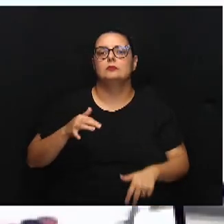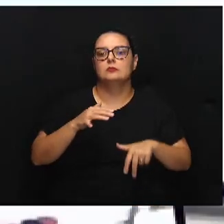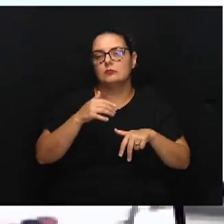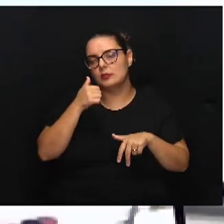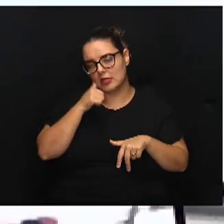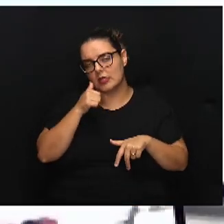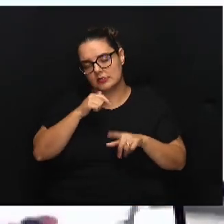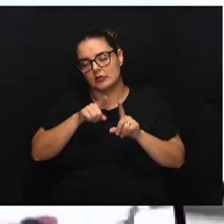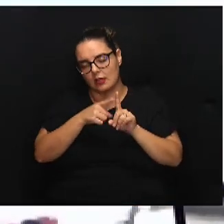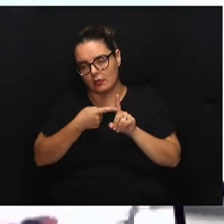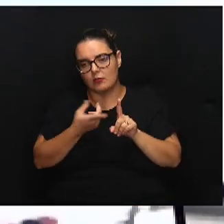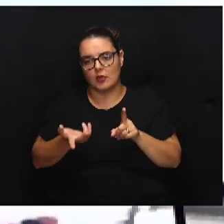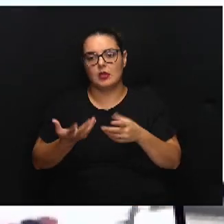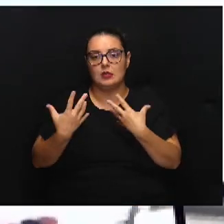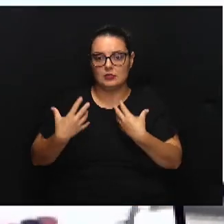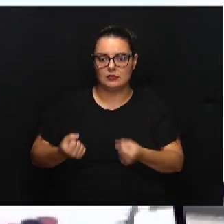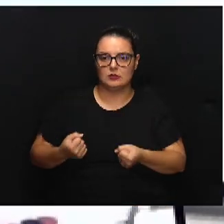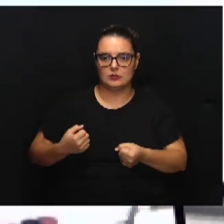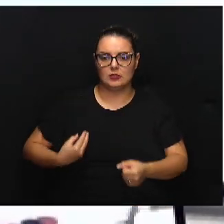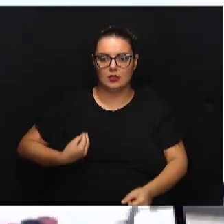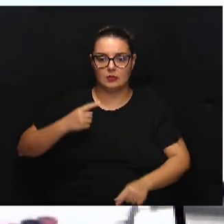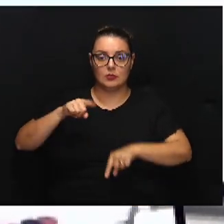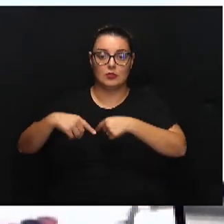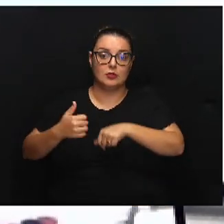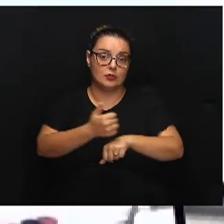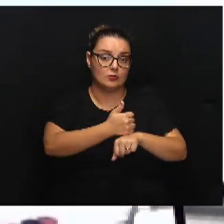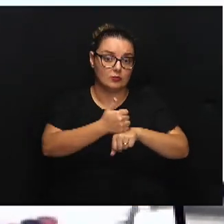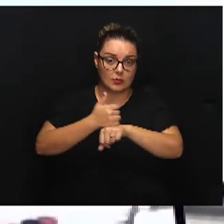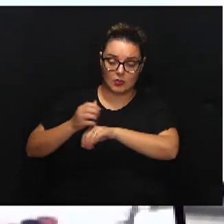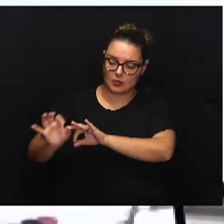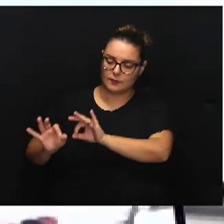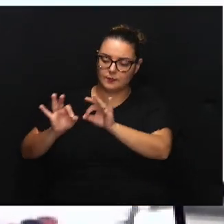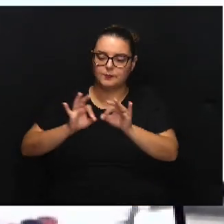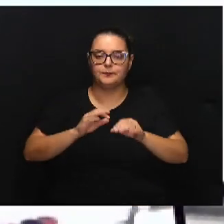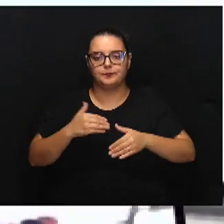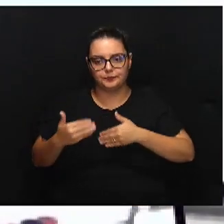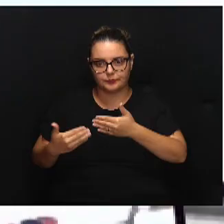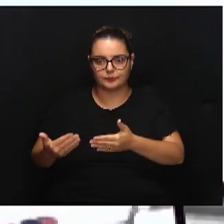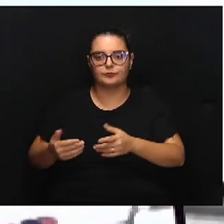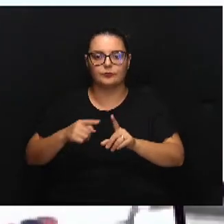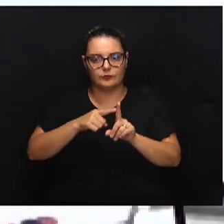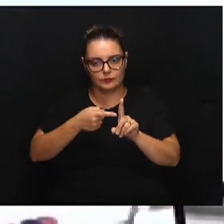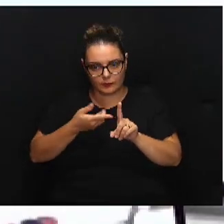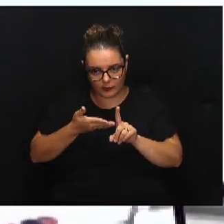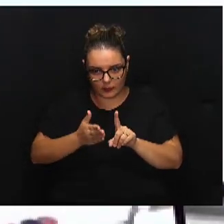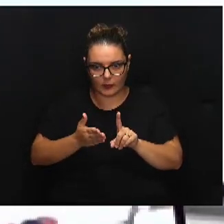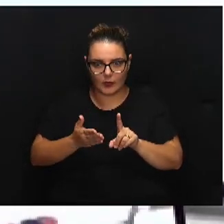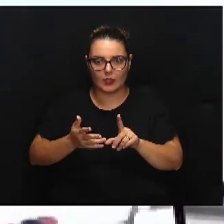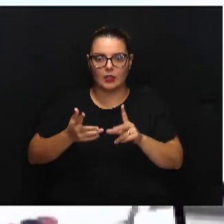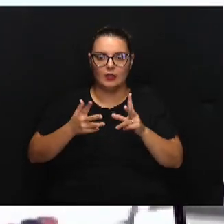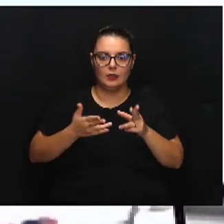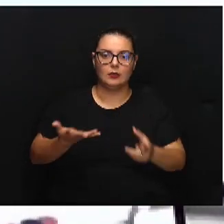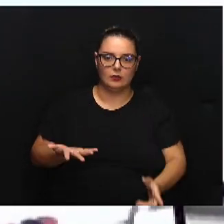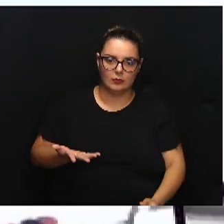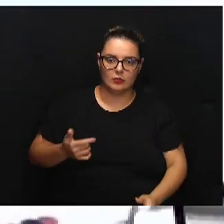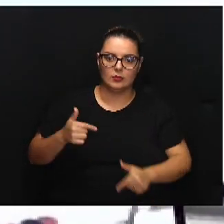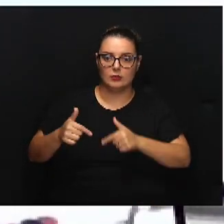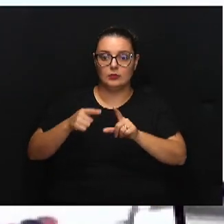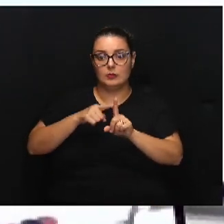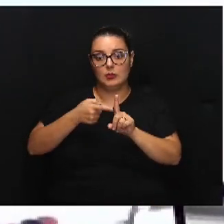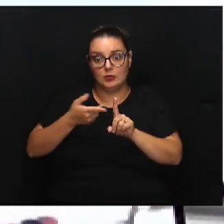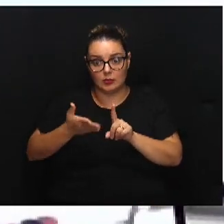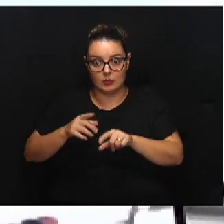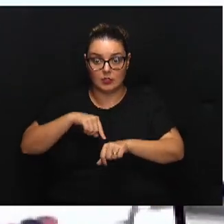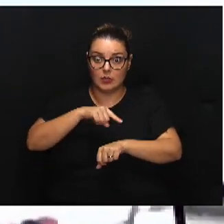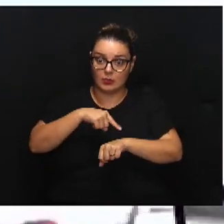entre aspas, a presença de outros profissionais que acompanham durante esse trabalho de parto, no caso, né, de ser um trabalho de parto que dura